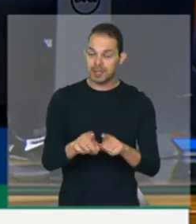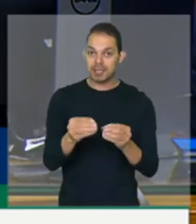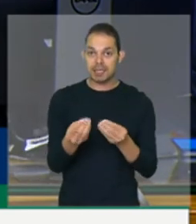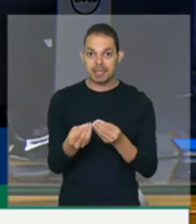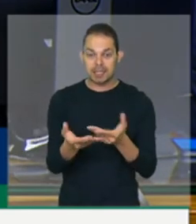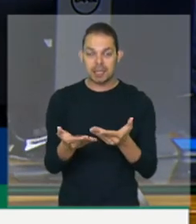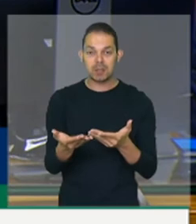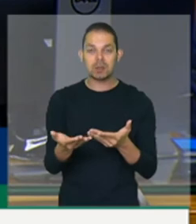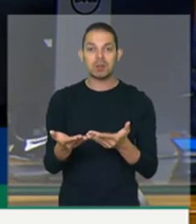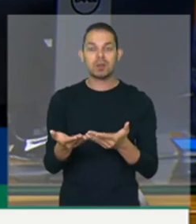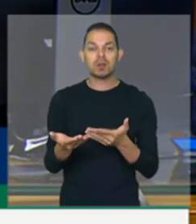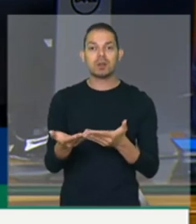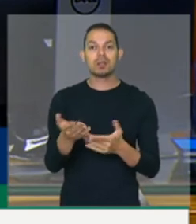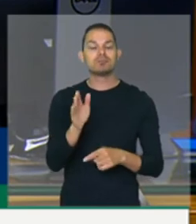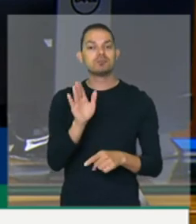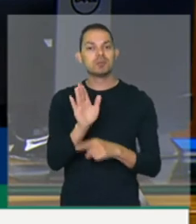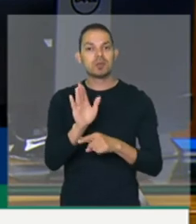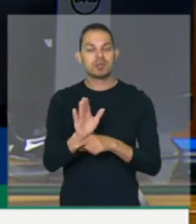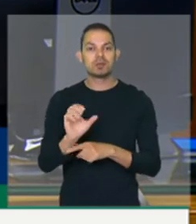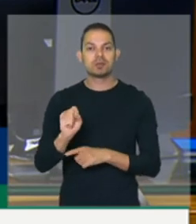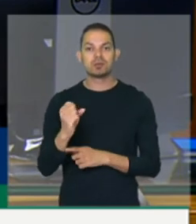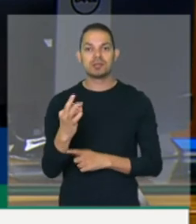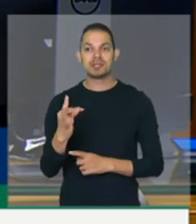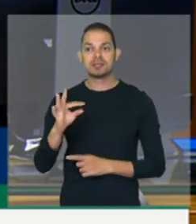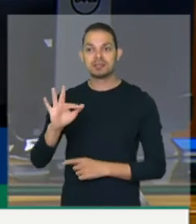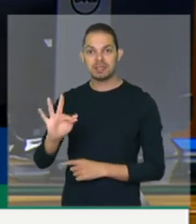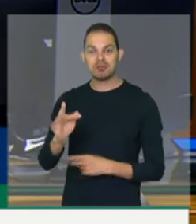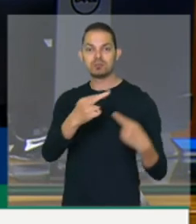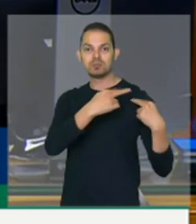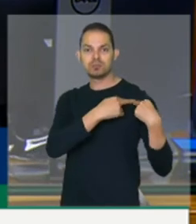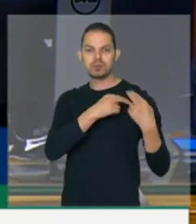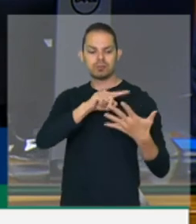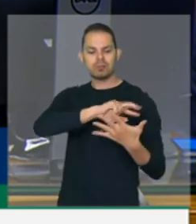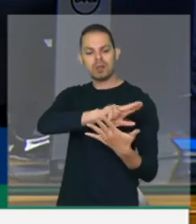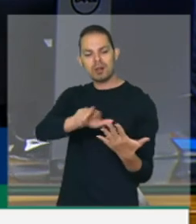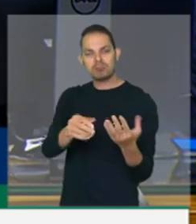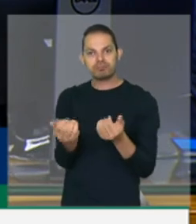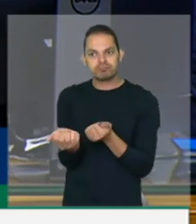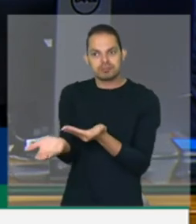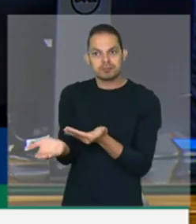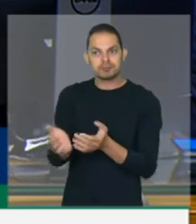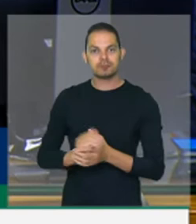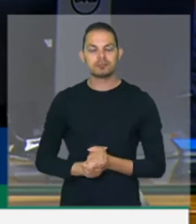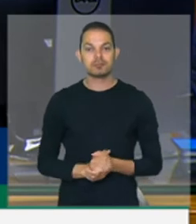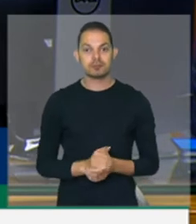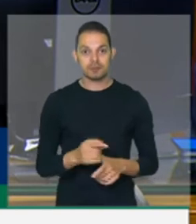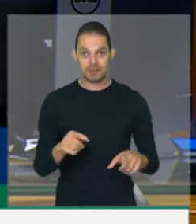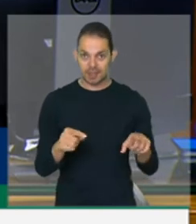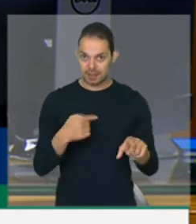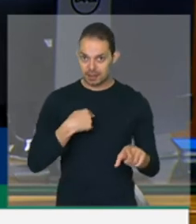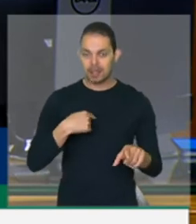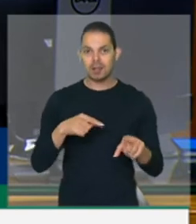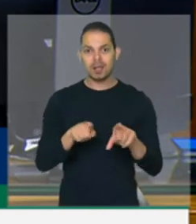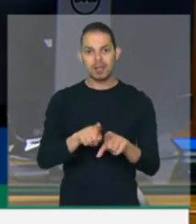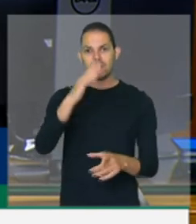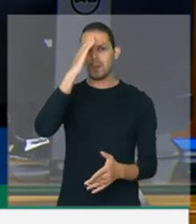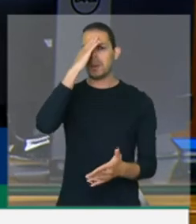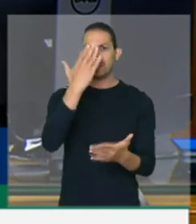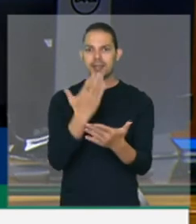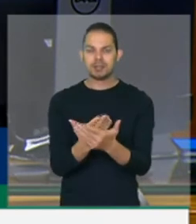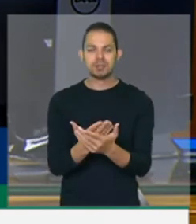atuais atribuições do Supremo Tribunal Federal. Tenho certeza de que a